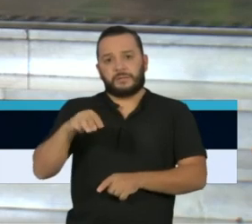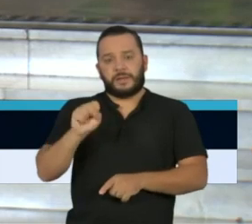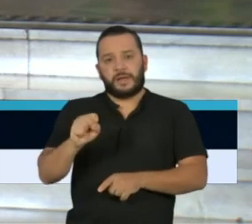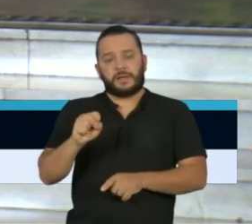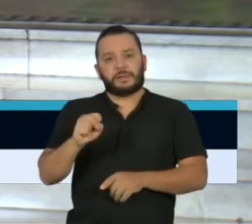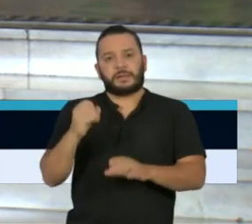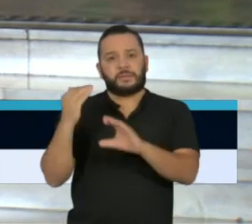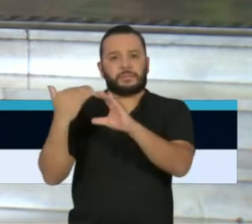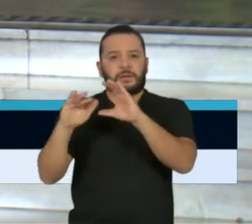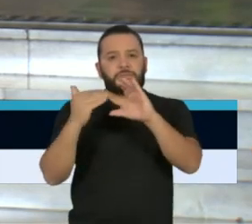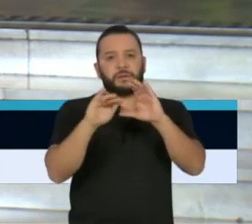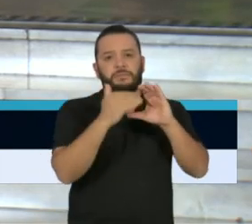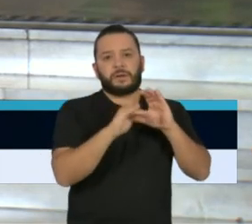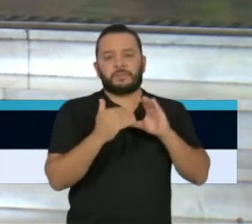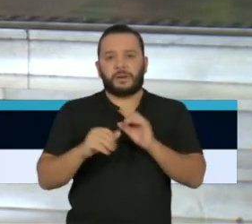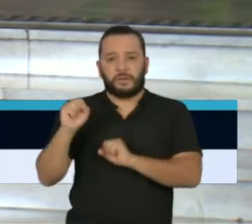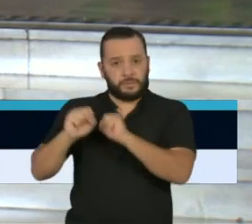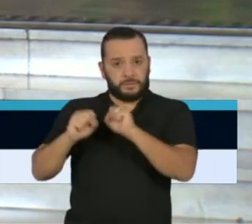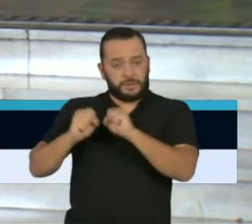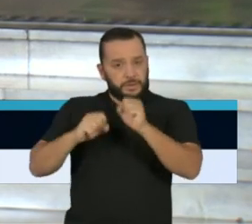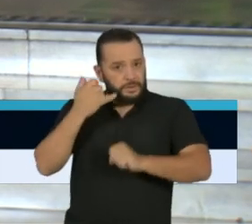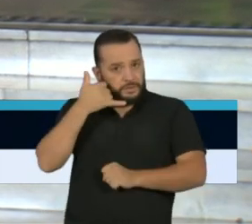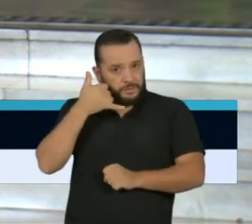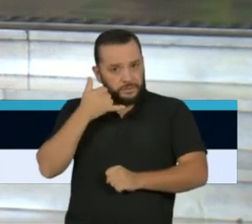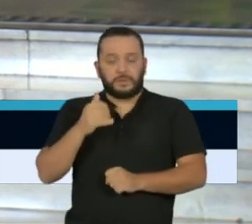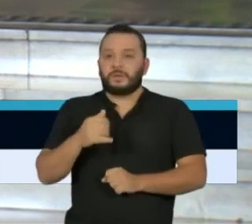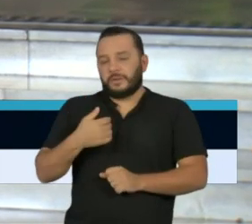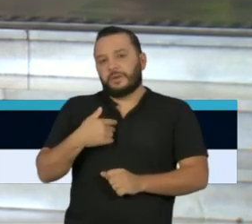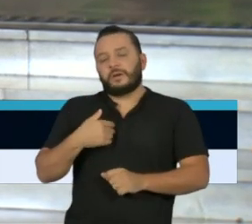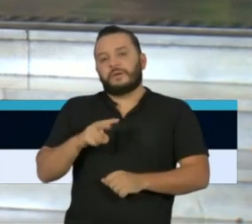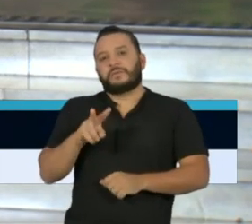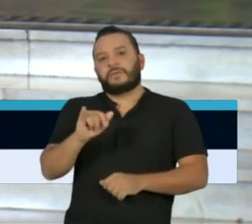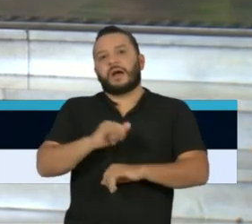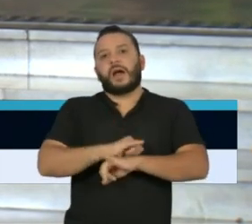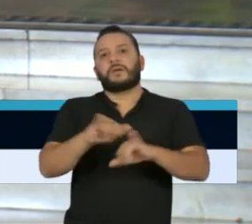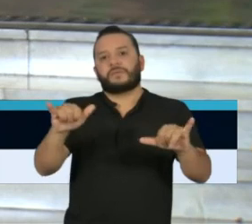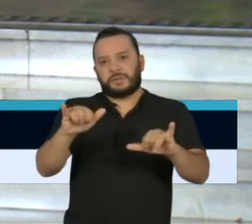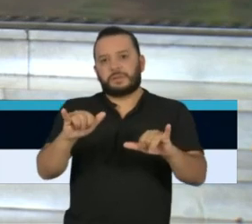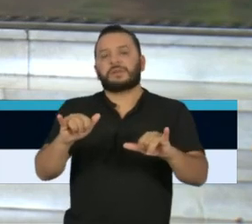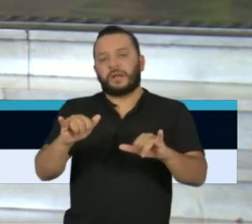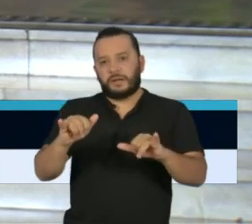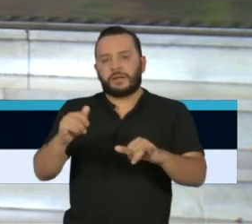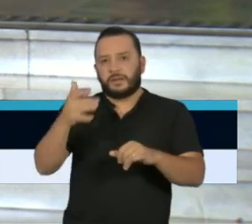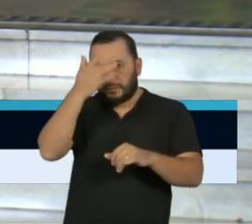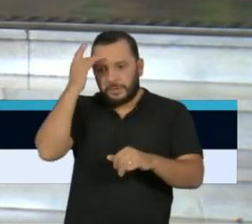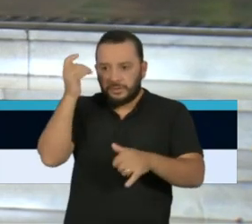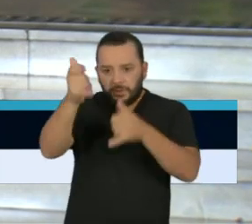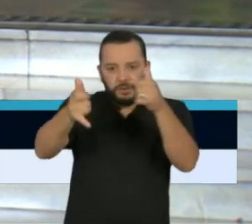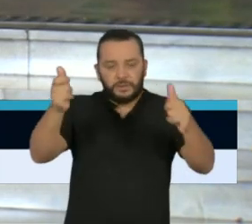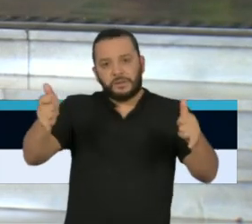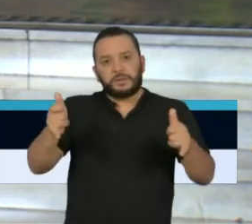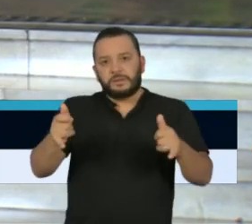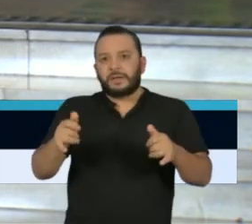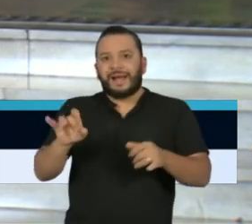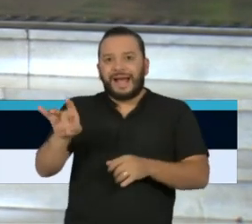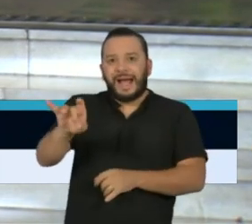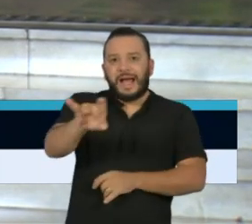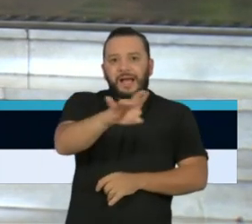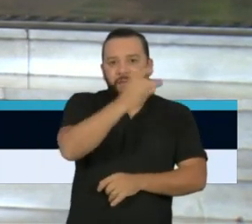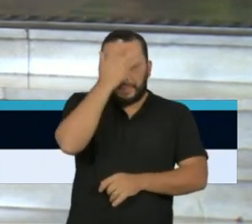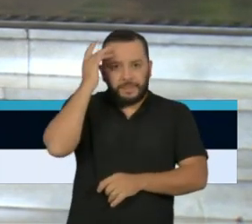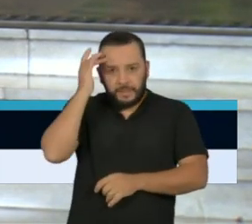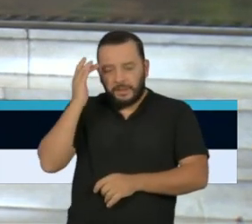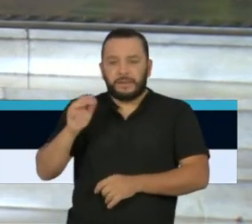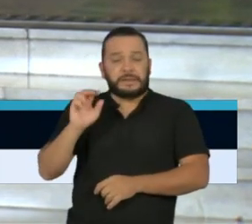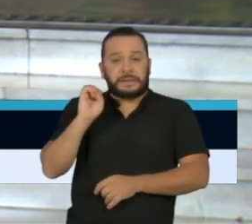as operadoras vai alertar localmente, regionalmente e separadamente